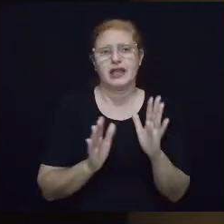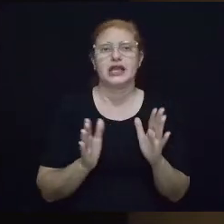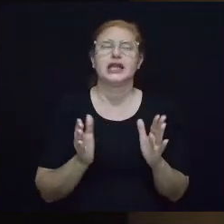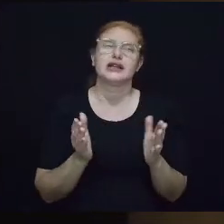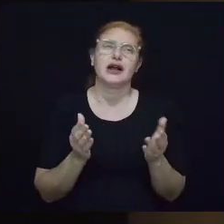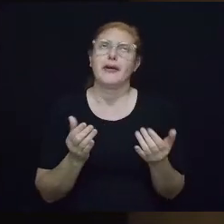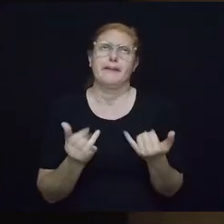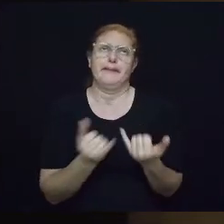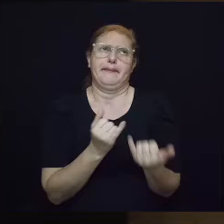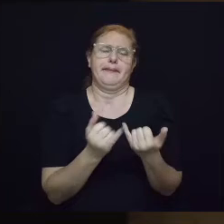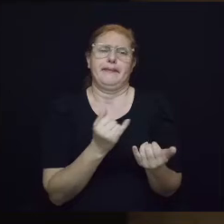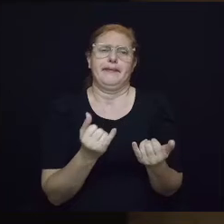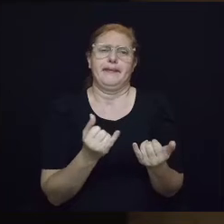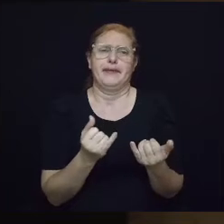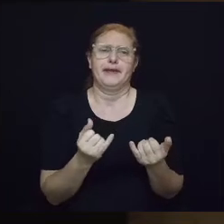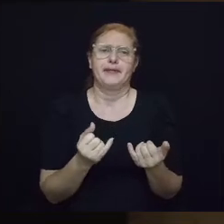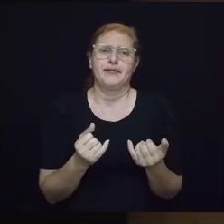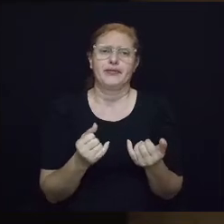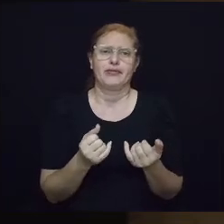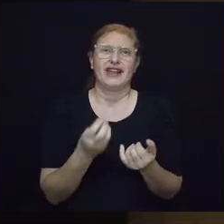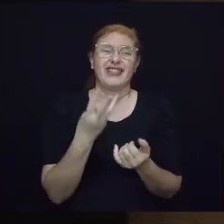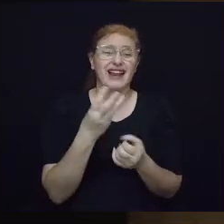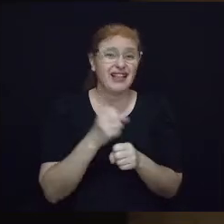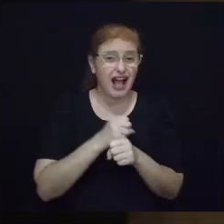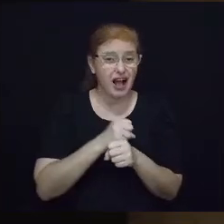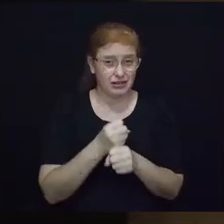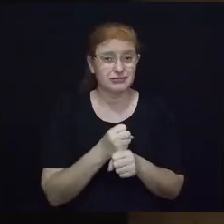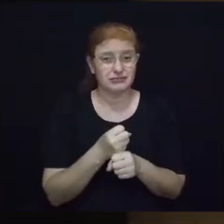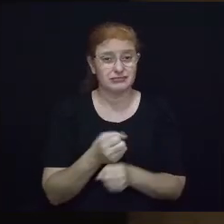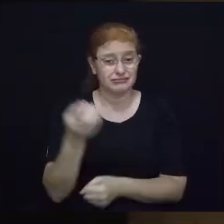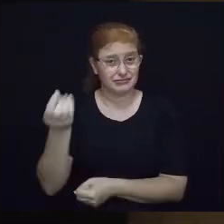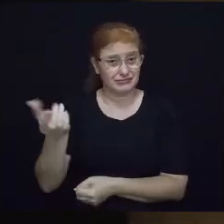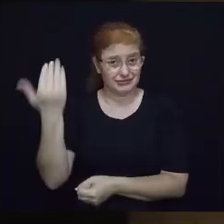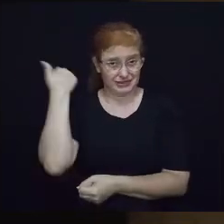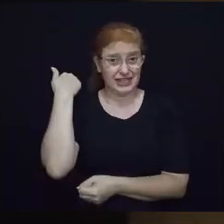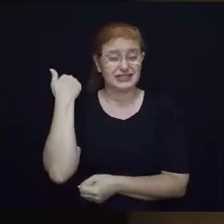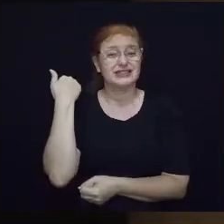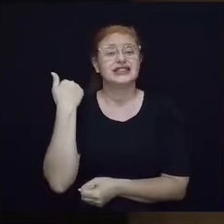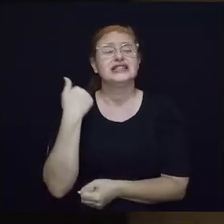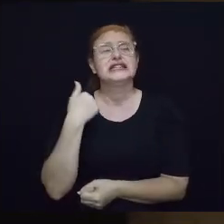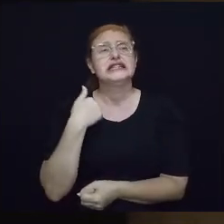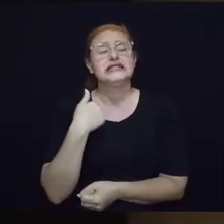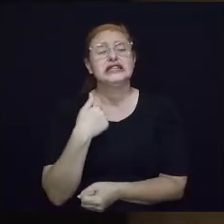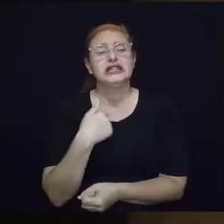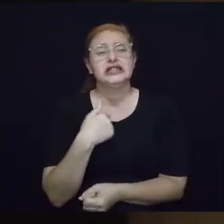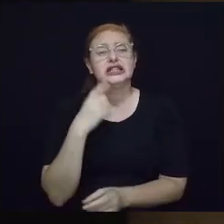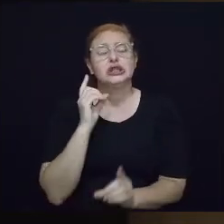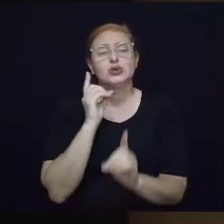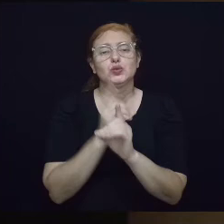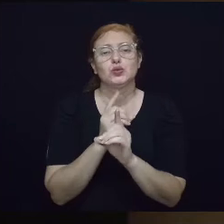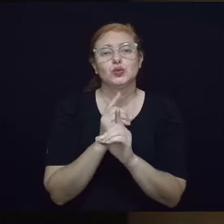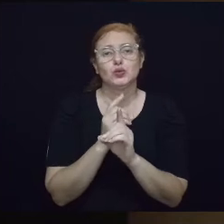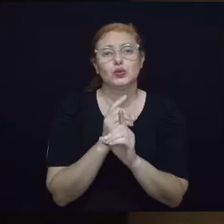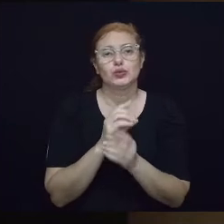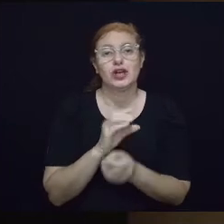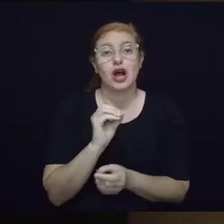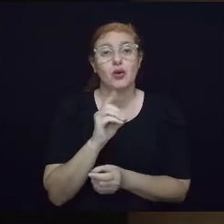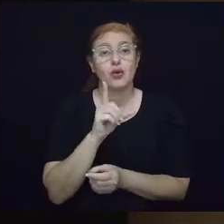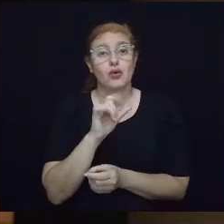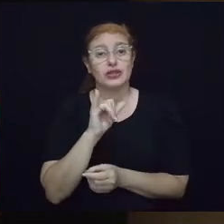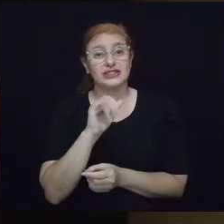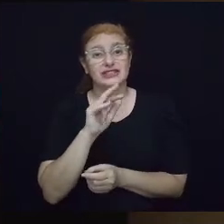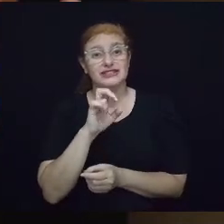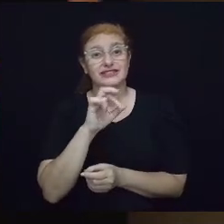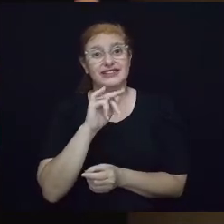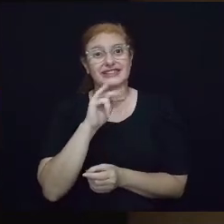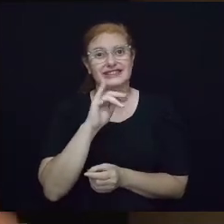recentemente, uns 3 anos atrás, eu descobri a oliveira,